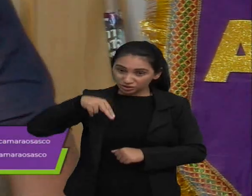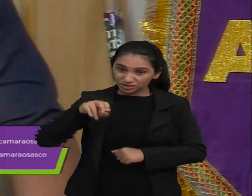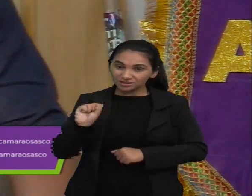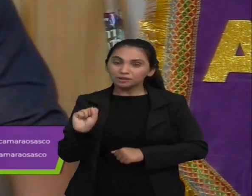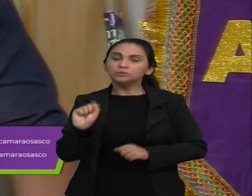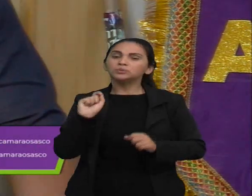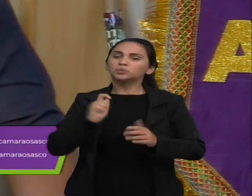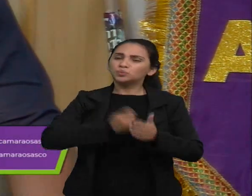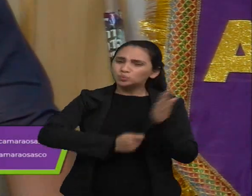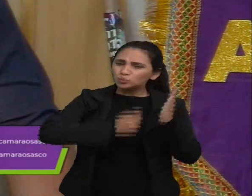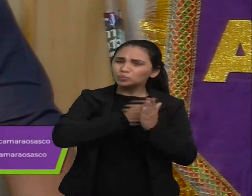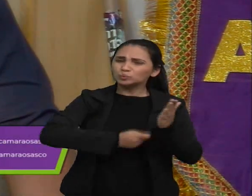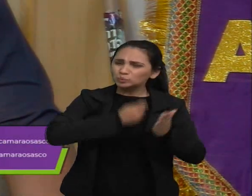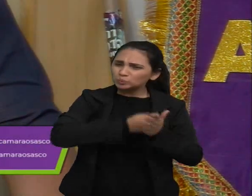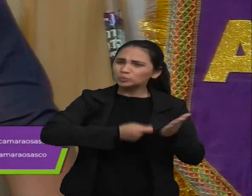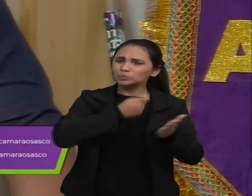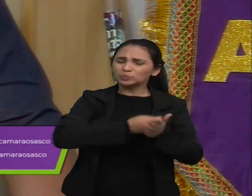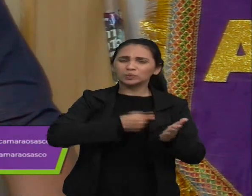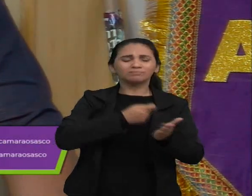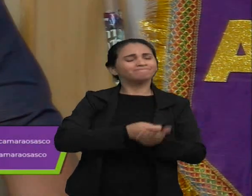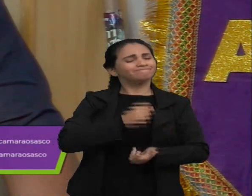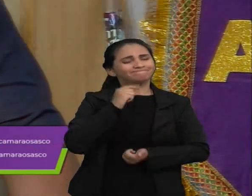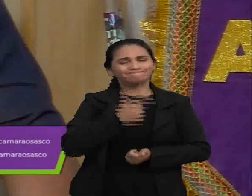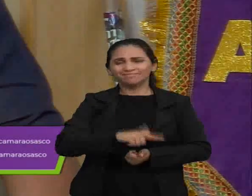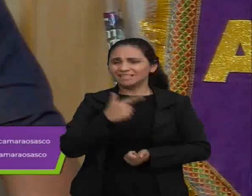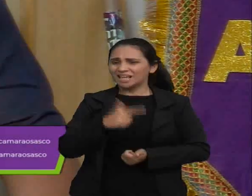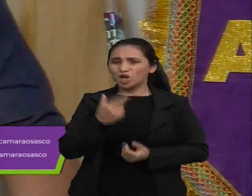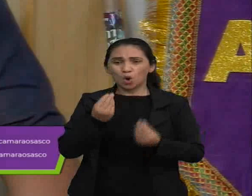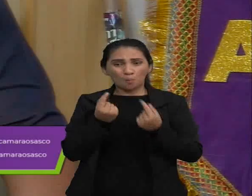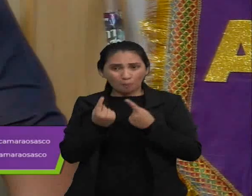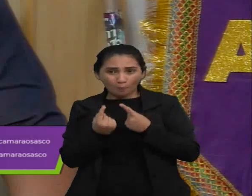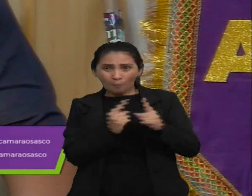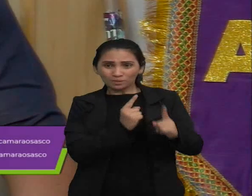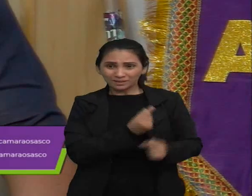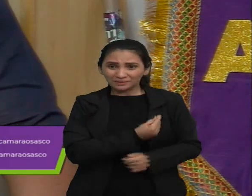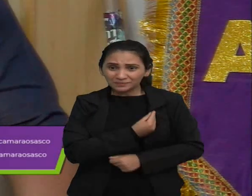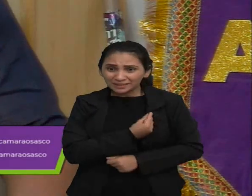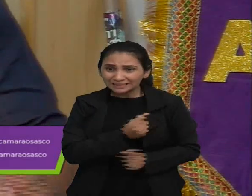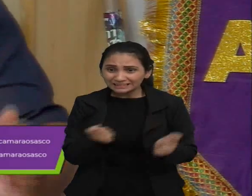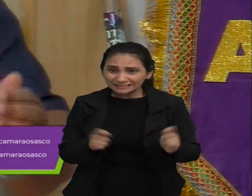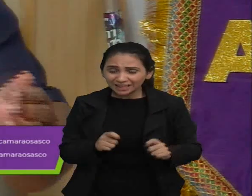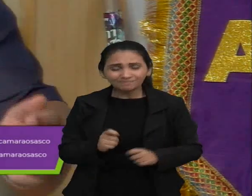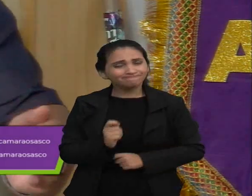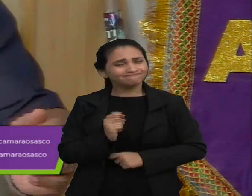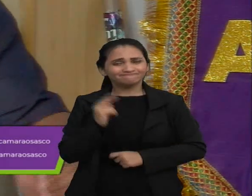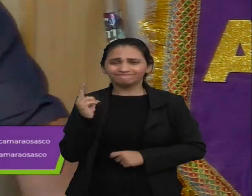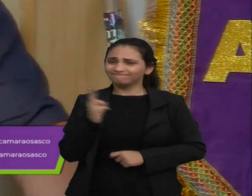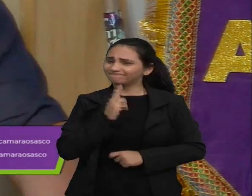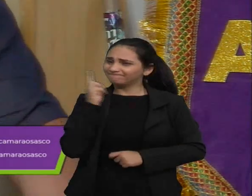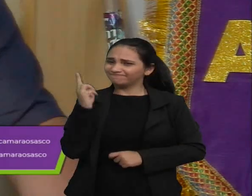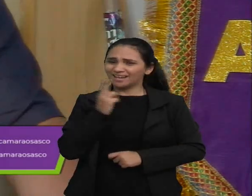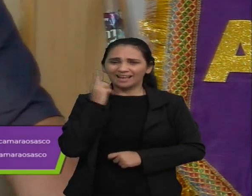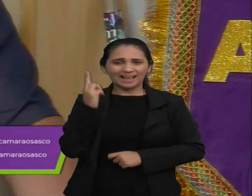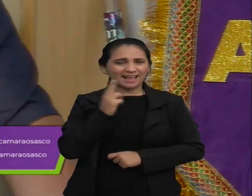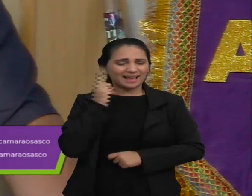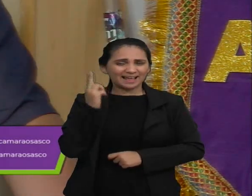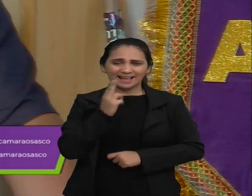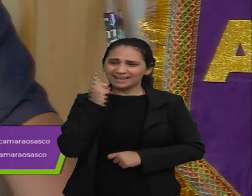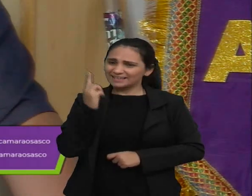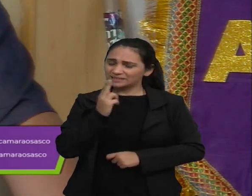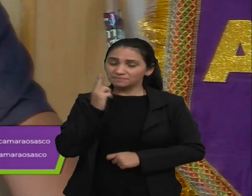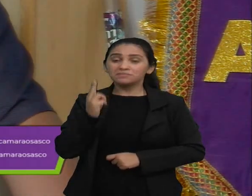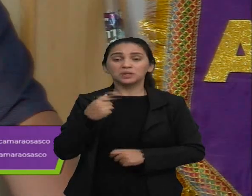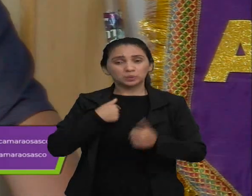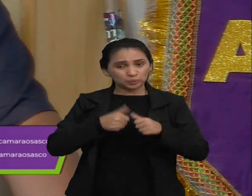seguinte não tem como eu ir contra a vida eu tenho que a favor da vida estando nessa frente